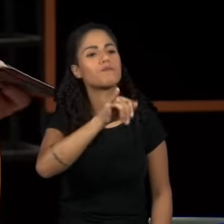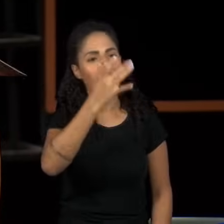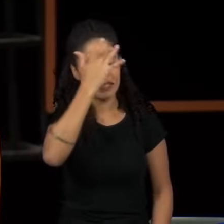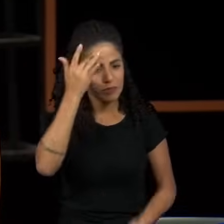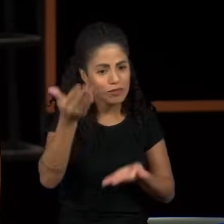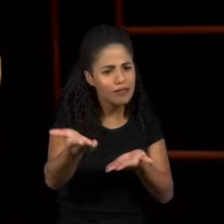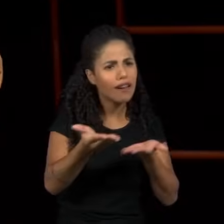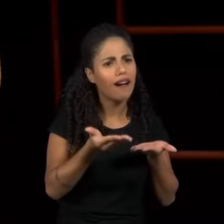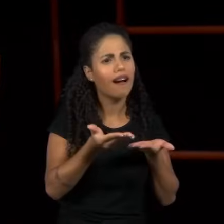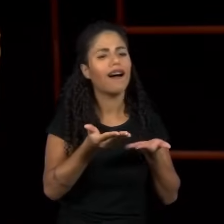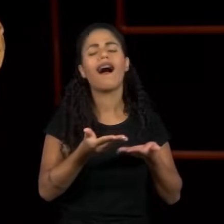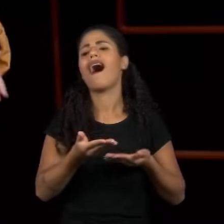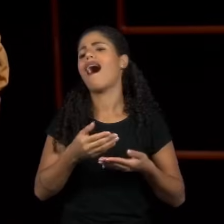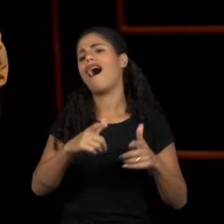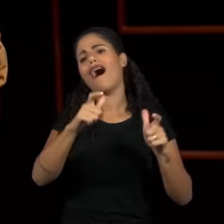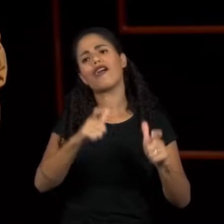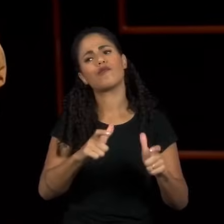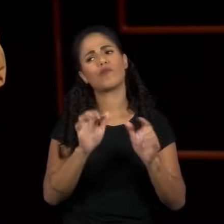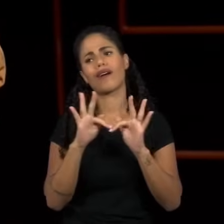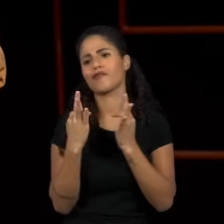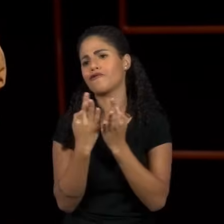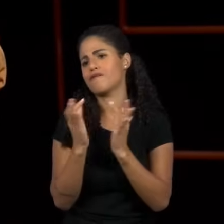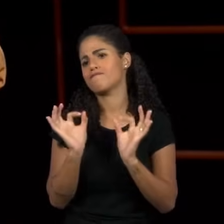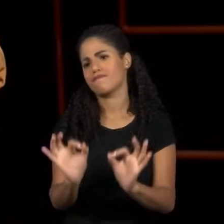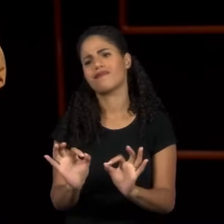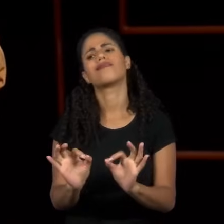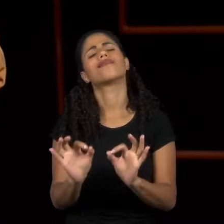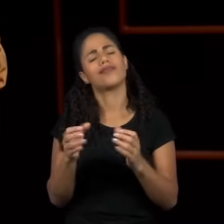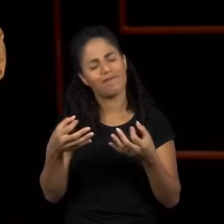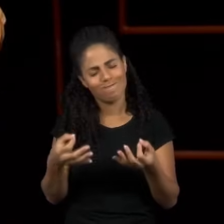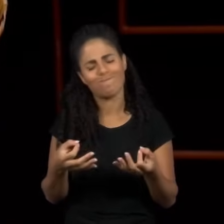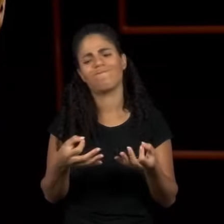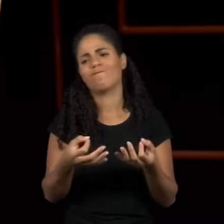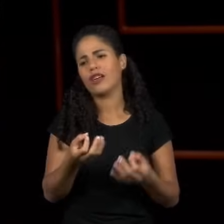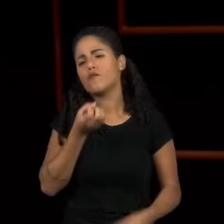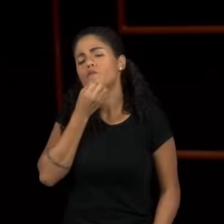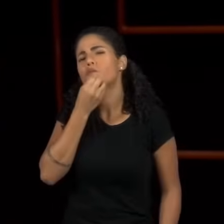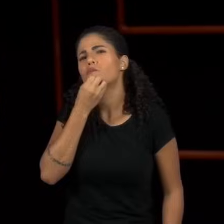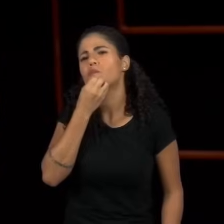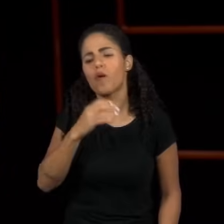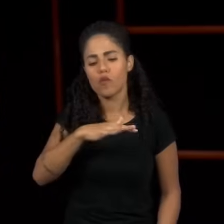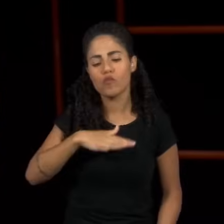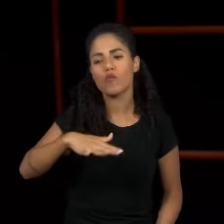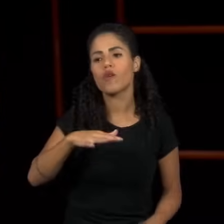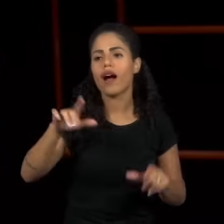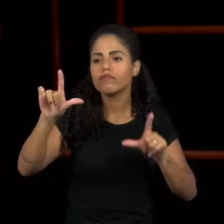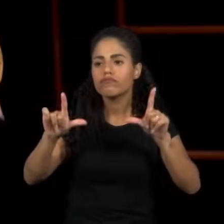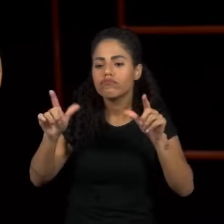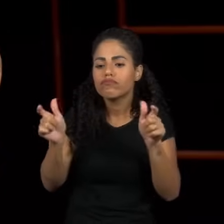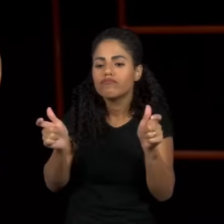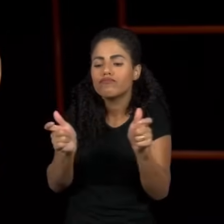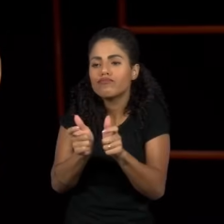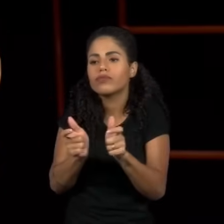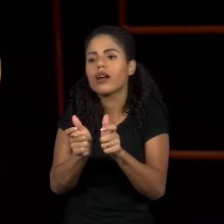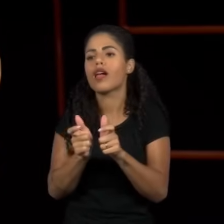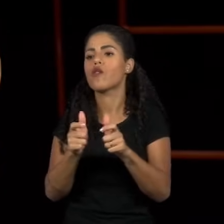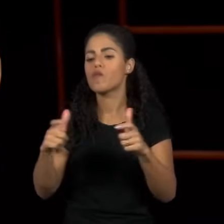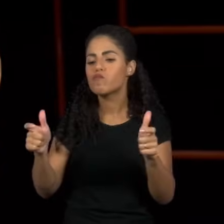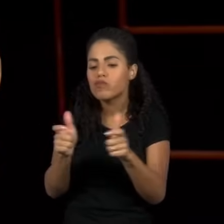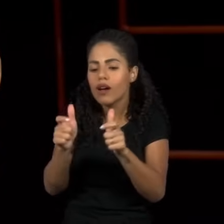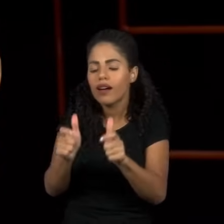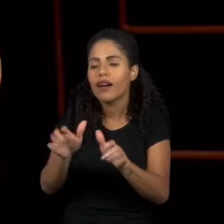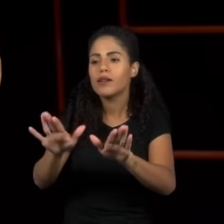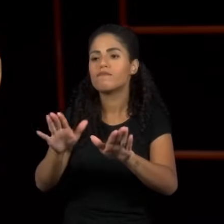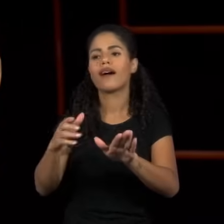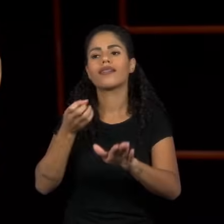para os atores. Muito familiar, na verdade, familiar, né? Muito familiar. Era uma TV pequena, mas